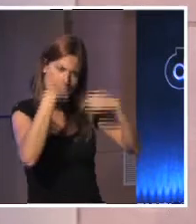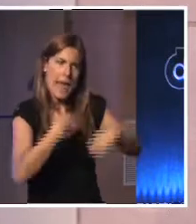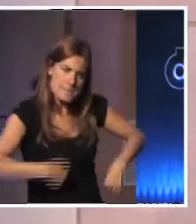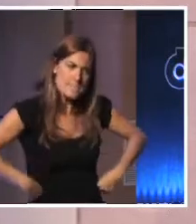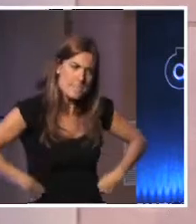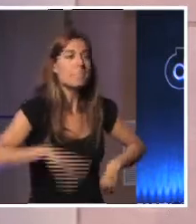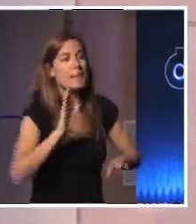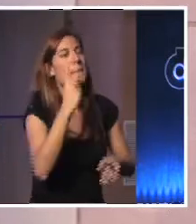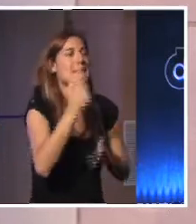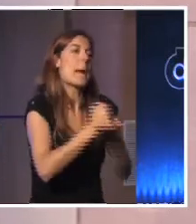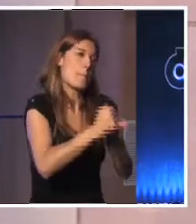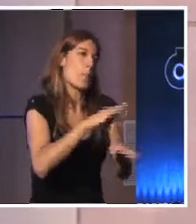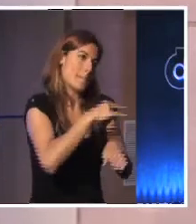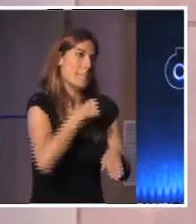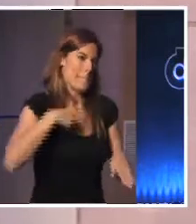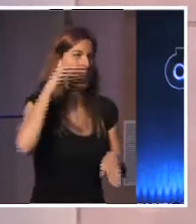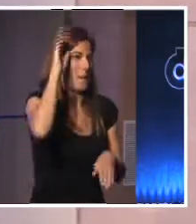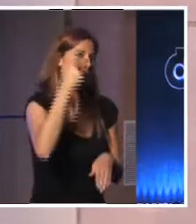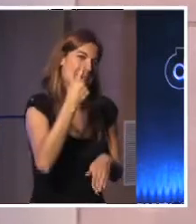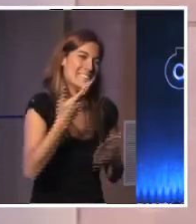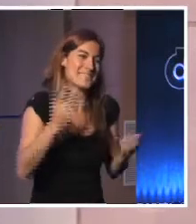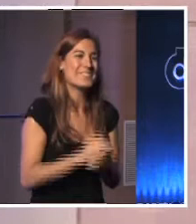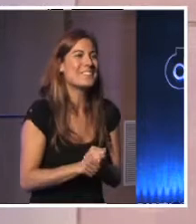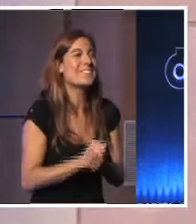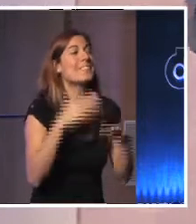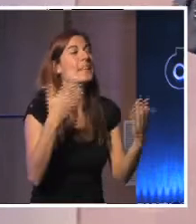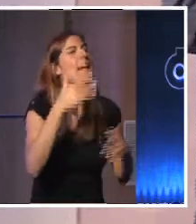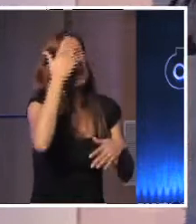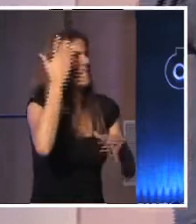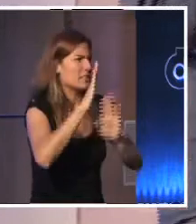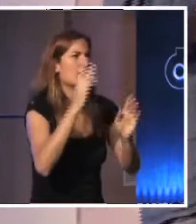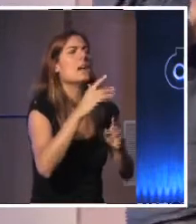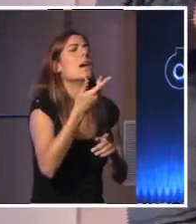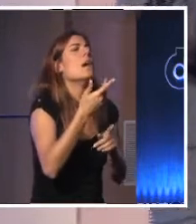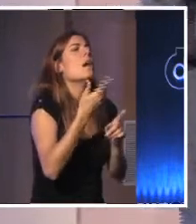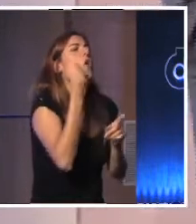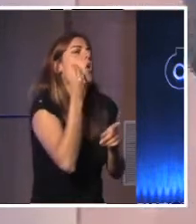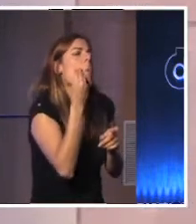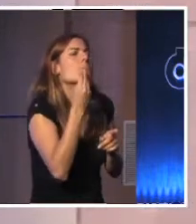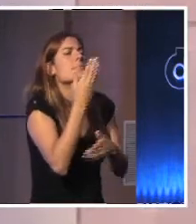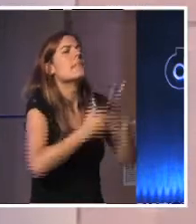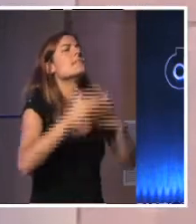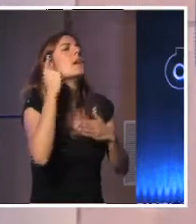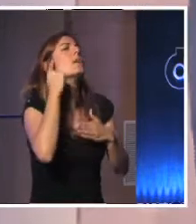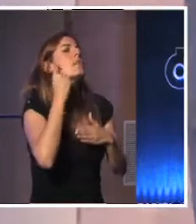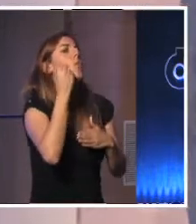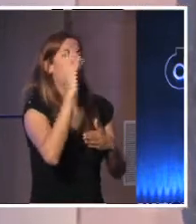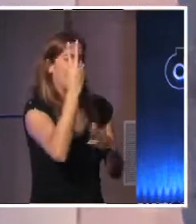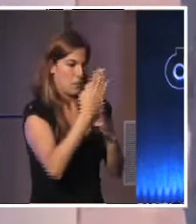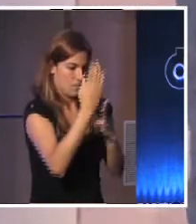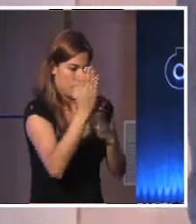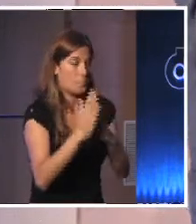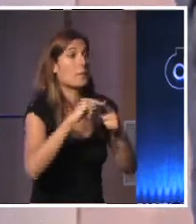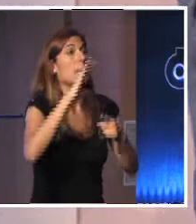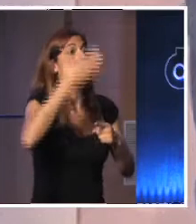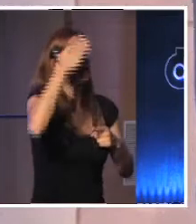Apoio veterinário. Formação e cursos. Muito rapidamente. Há 3 formas de treinar um cão para os deficientes auditivos. A primeira, o cão é treinado